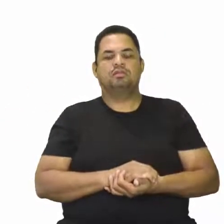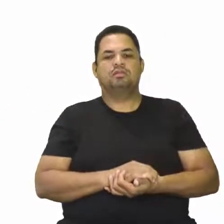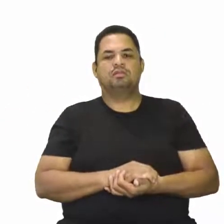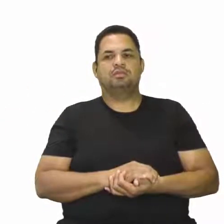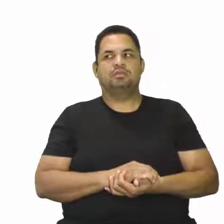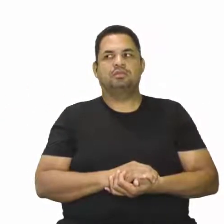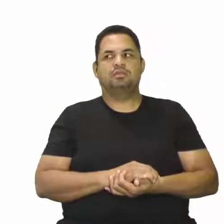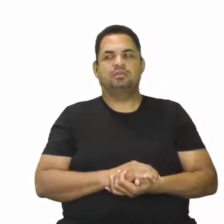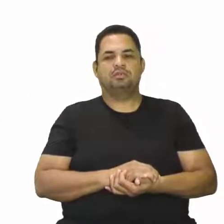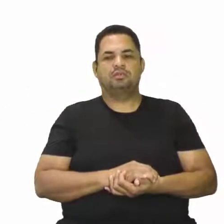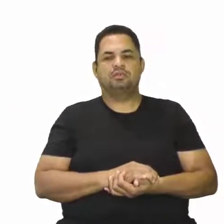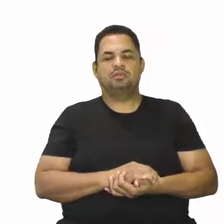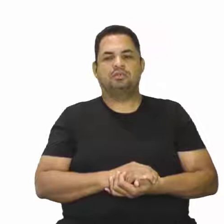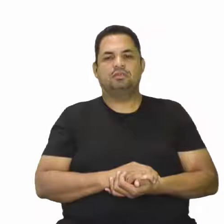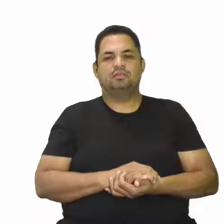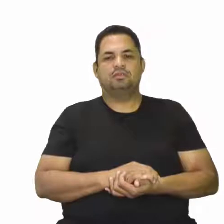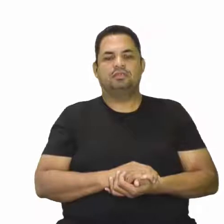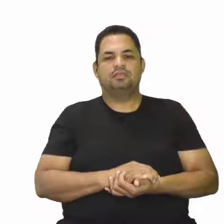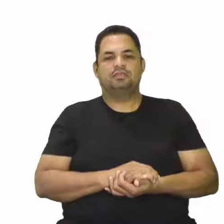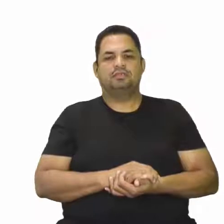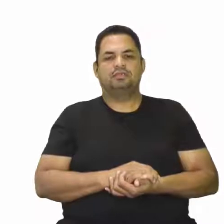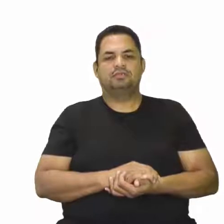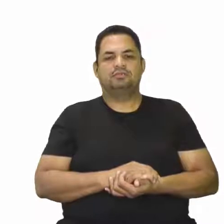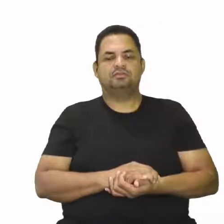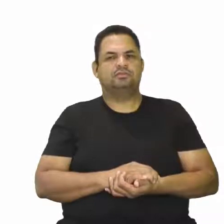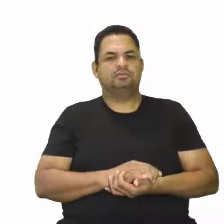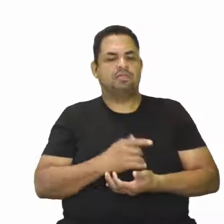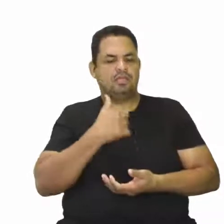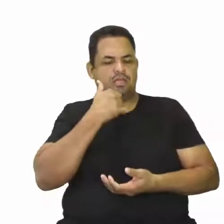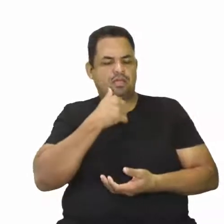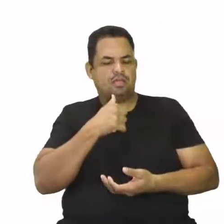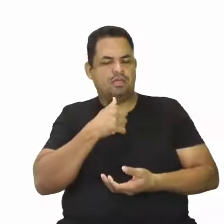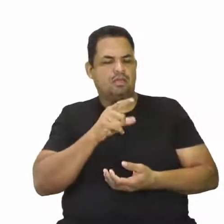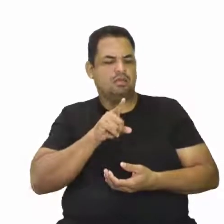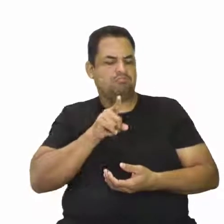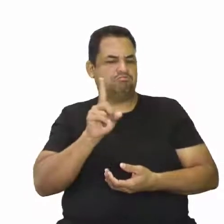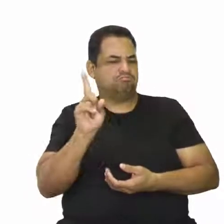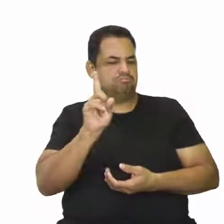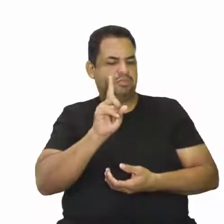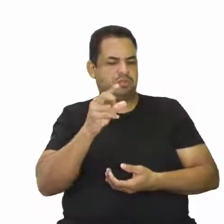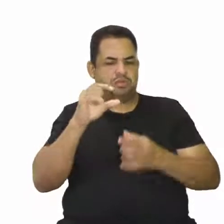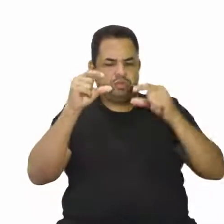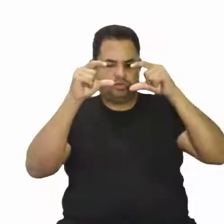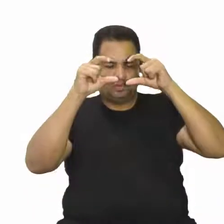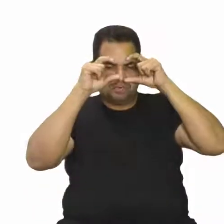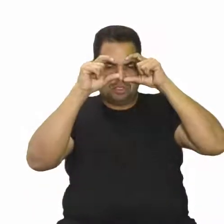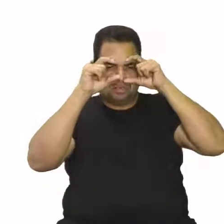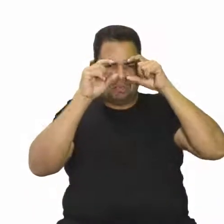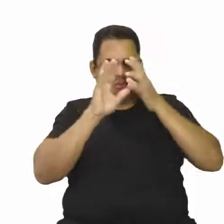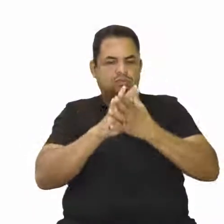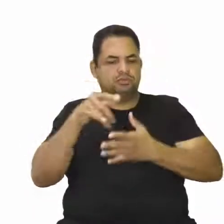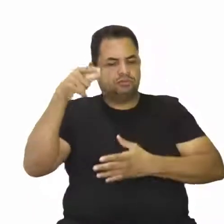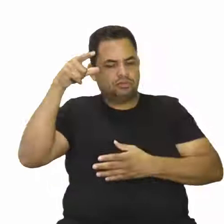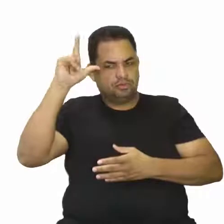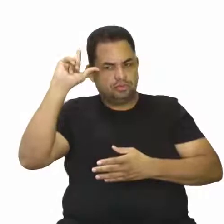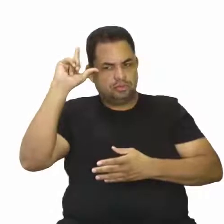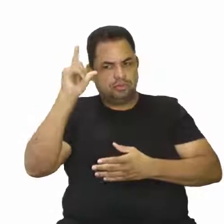levava gafas ayer. Ela não usava óculos ontem,